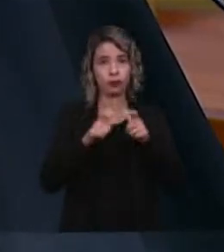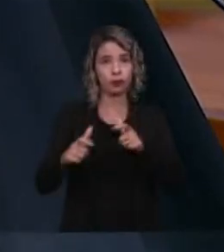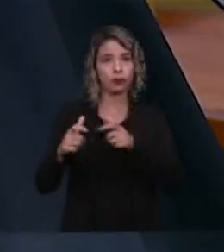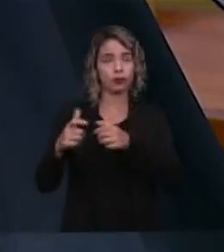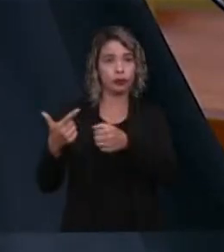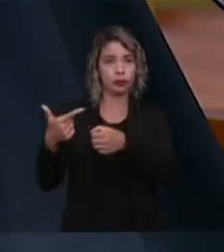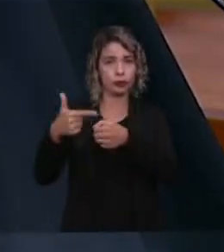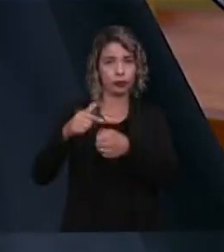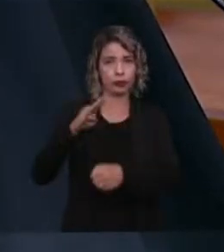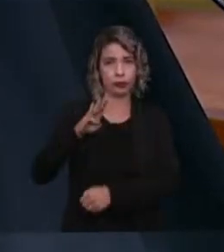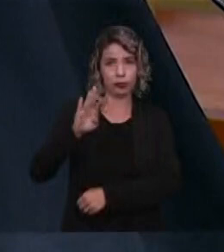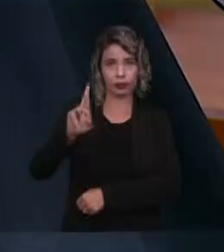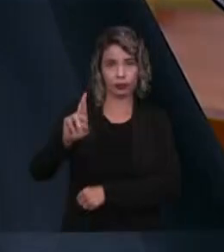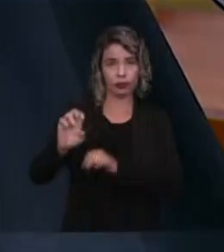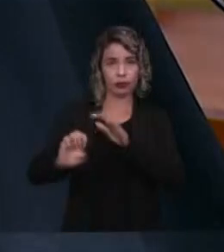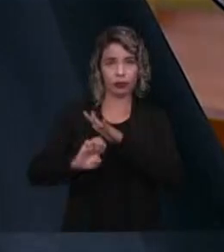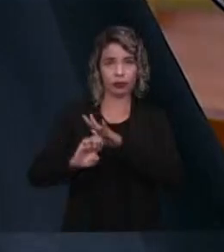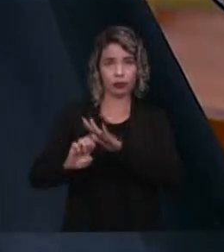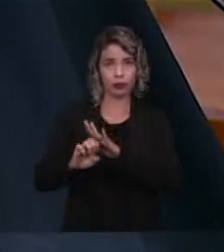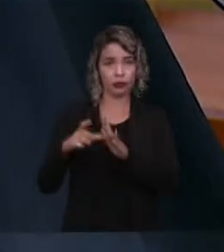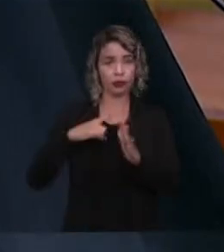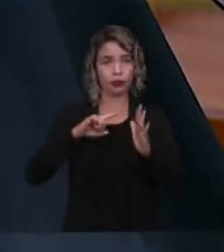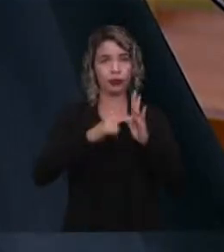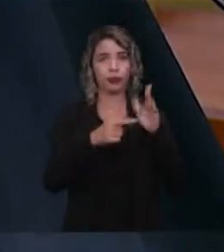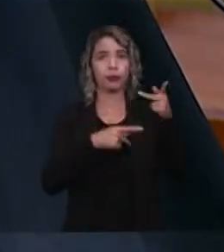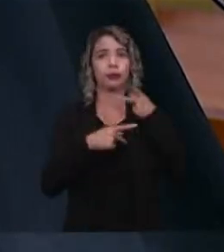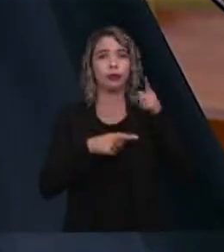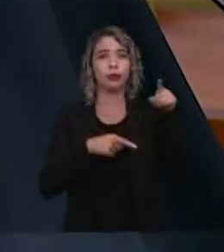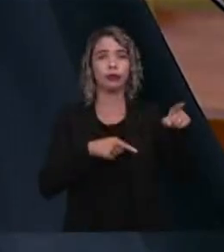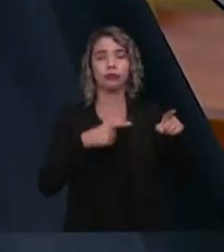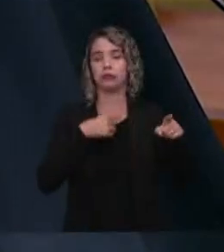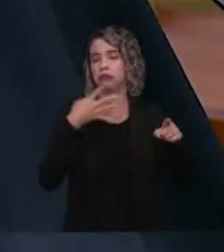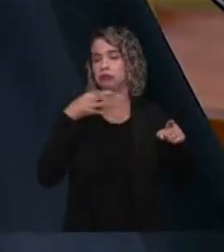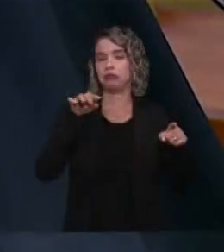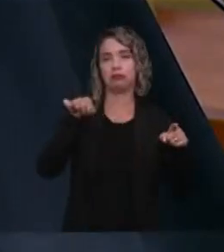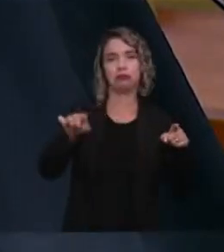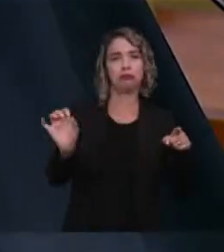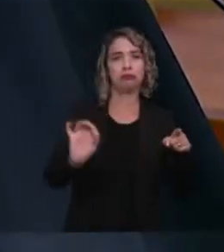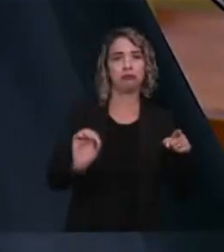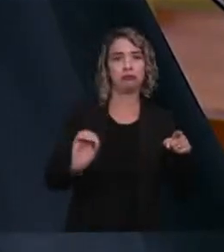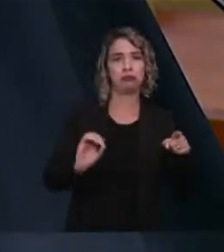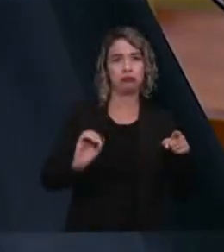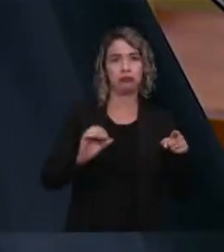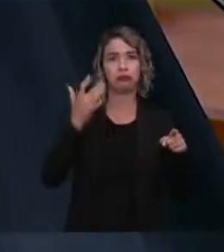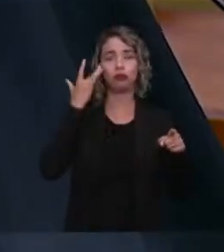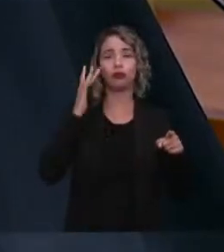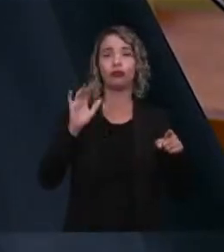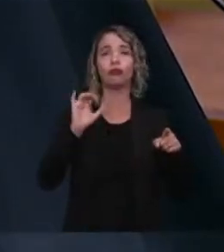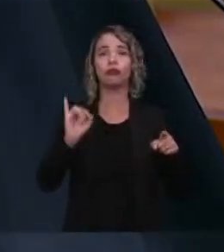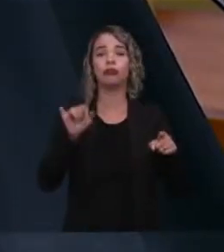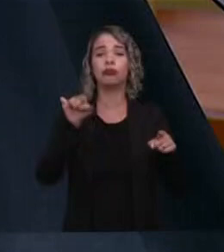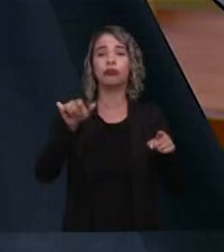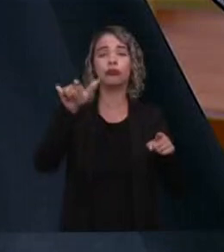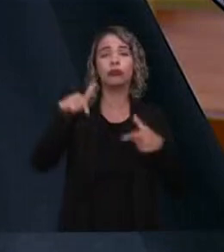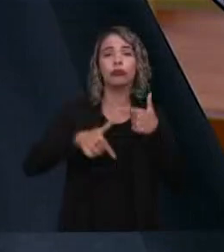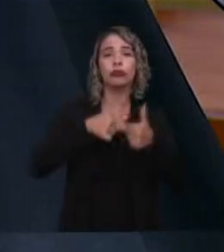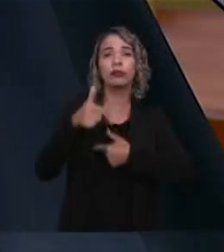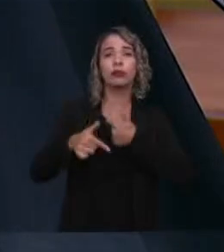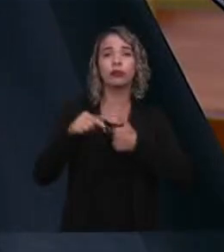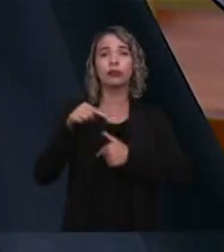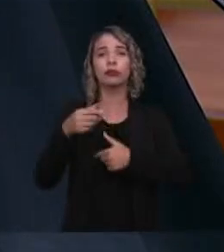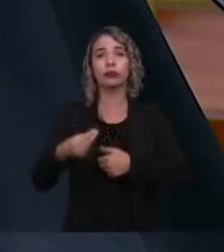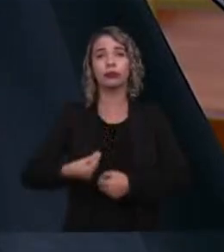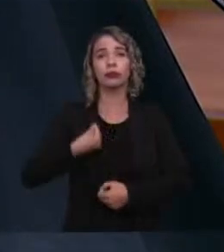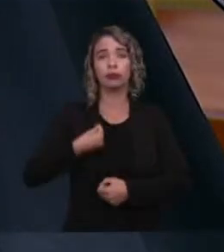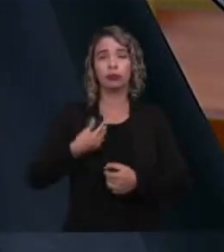serviços da BR Distribuidora, o acusado Fernando Collor declarou que sequer o conhece, não sabendo dizer ao certo se o referido funcionário esteve ou